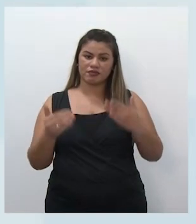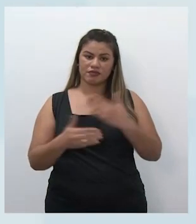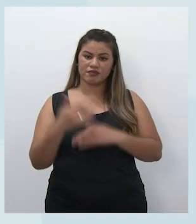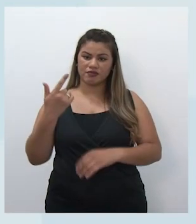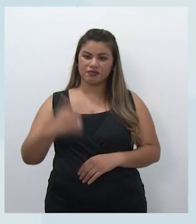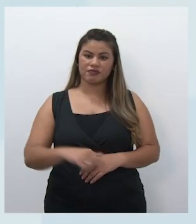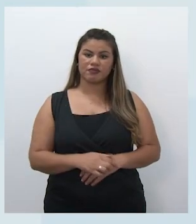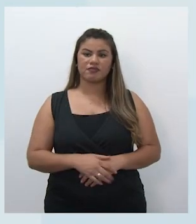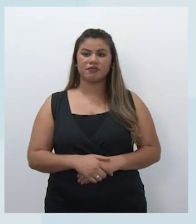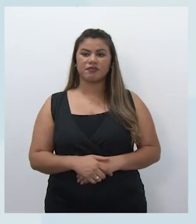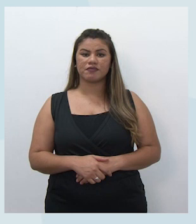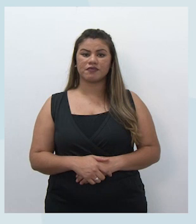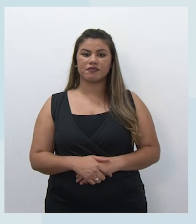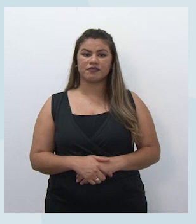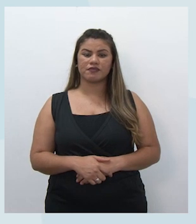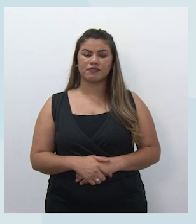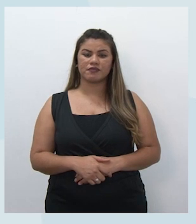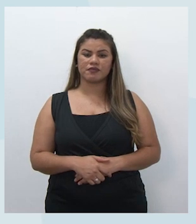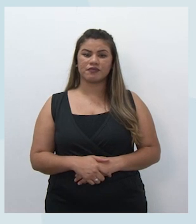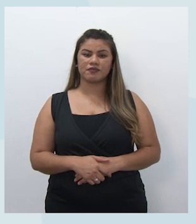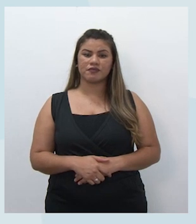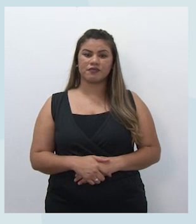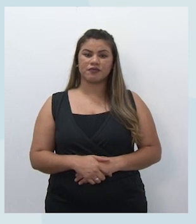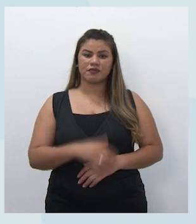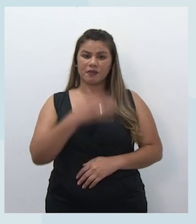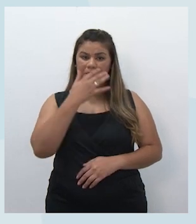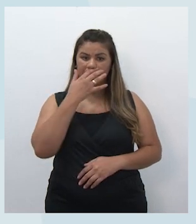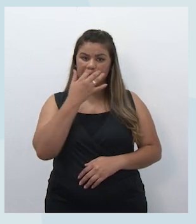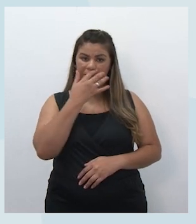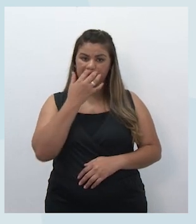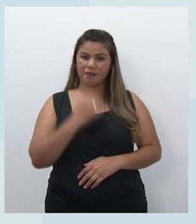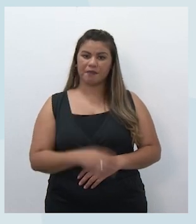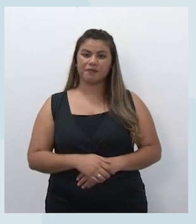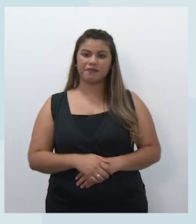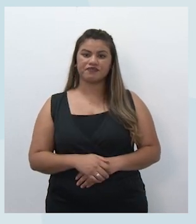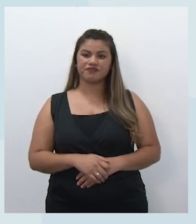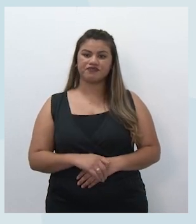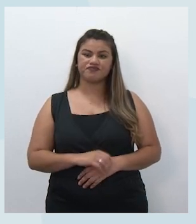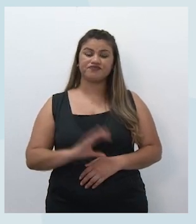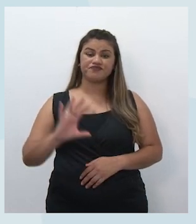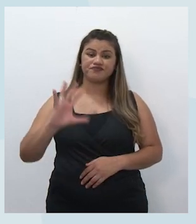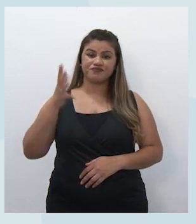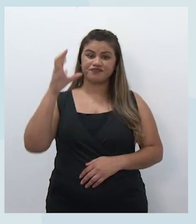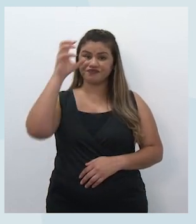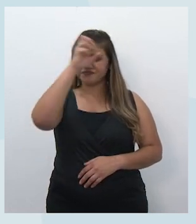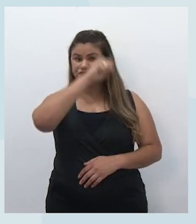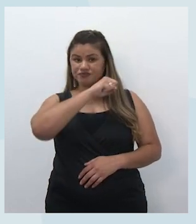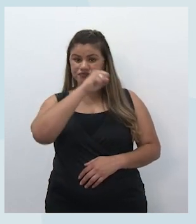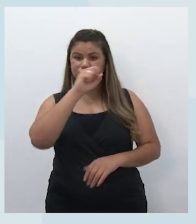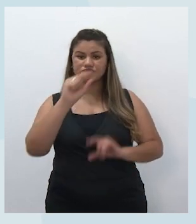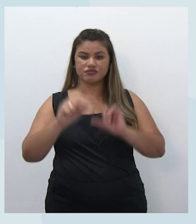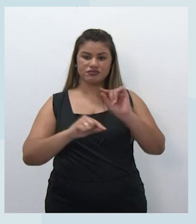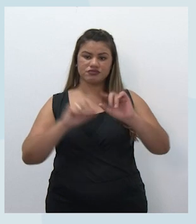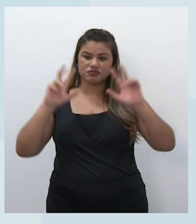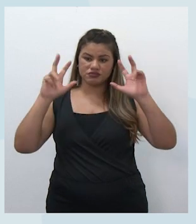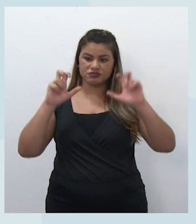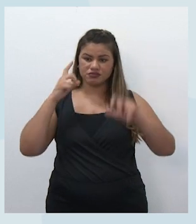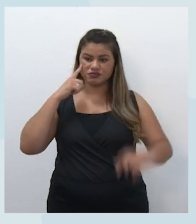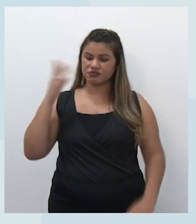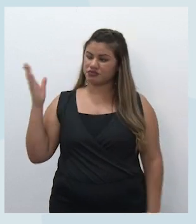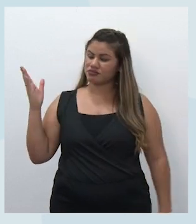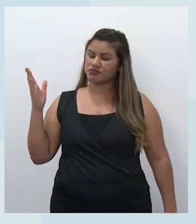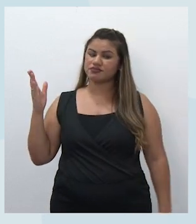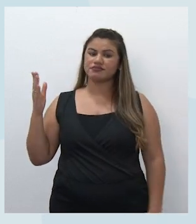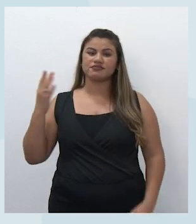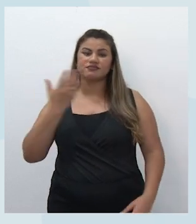por gentileza. Então, na situação de aprendizagem 1, esse é o tema, o corpo fala combatendo preconceitos,